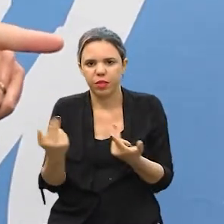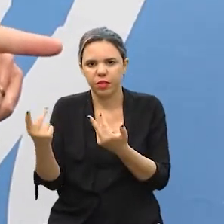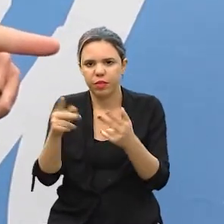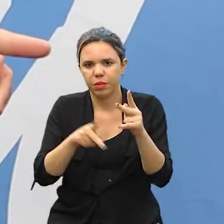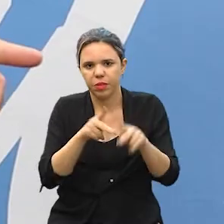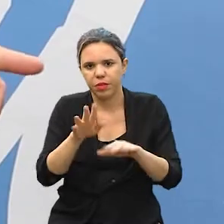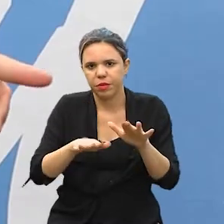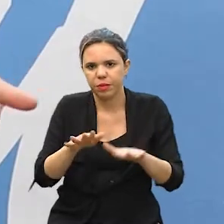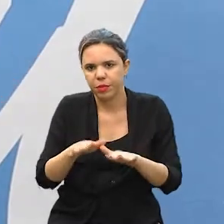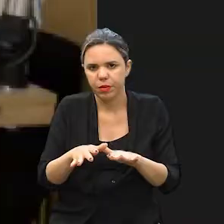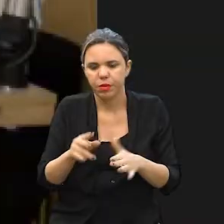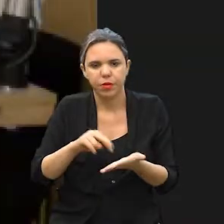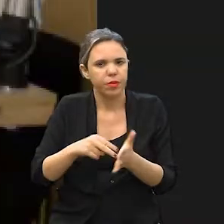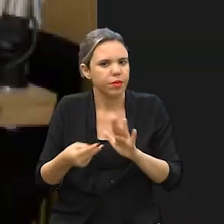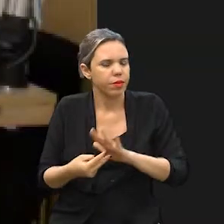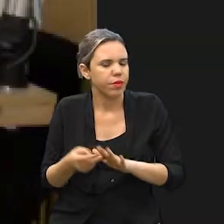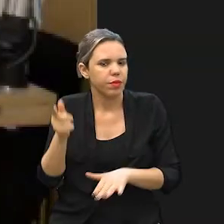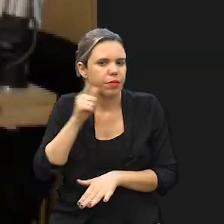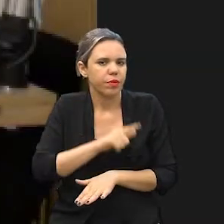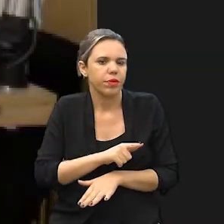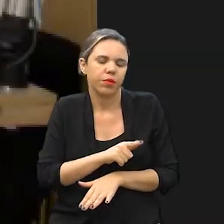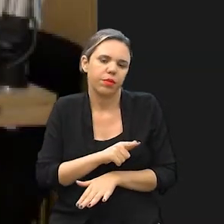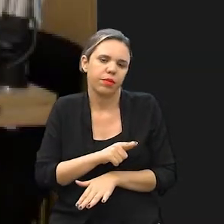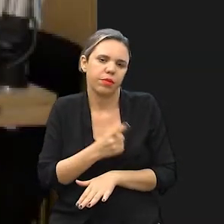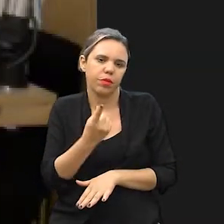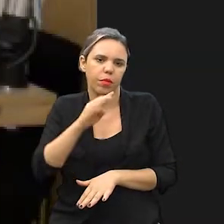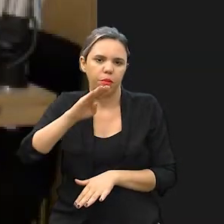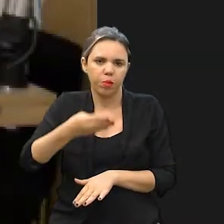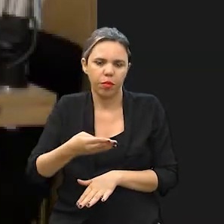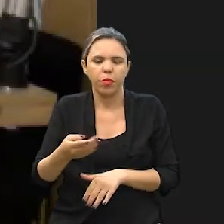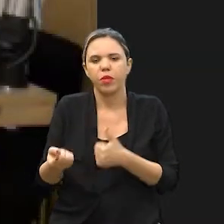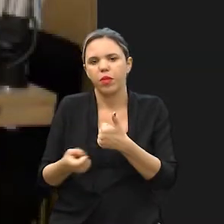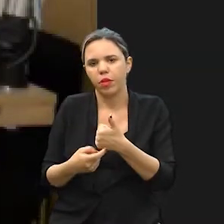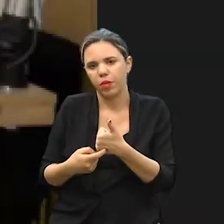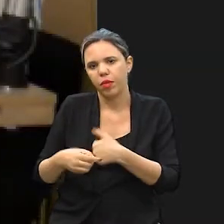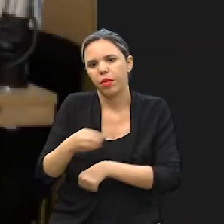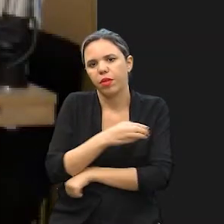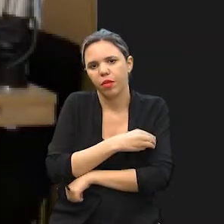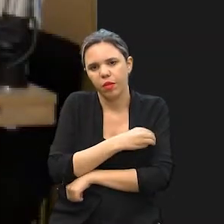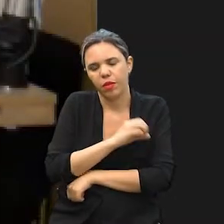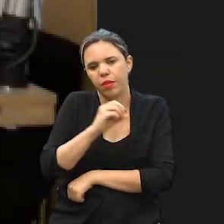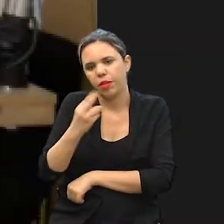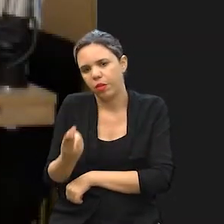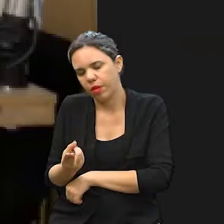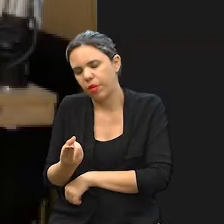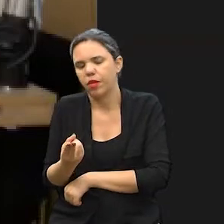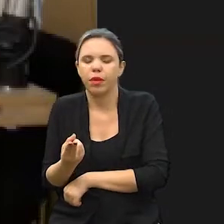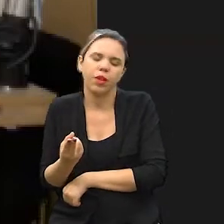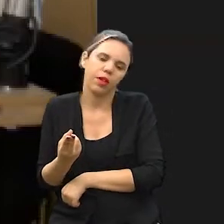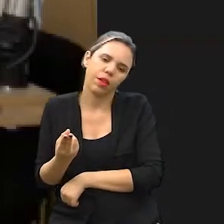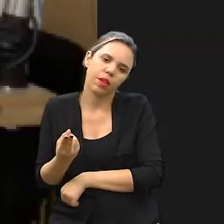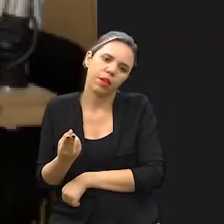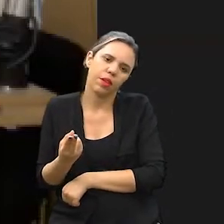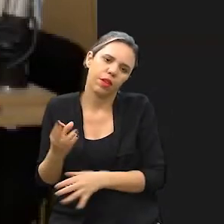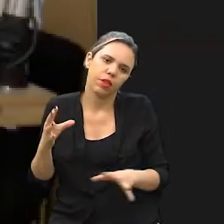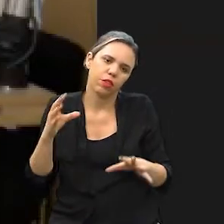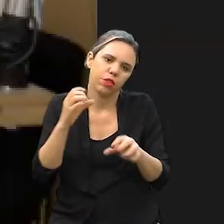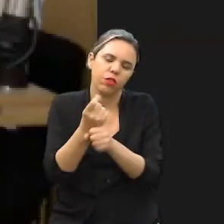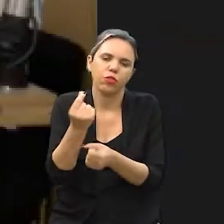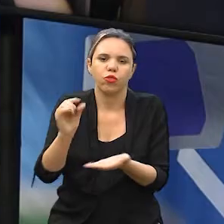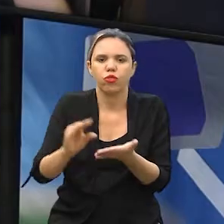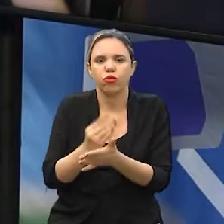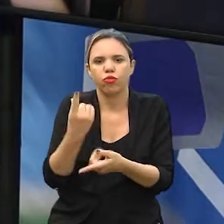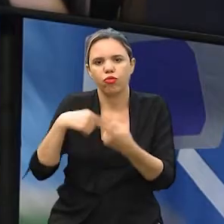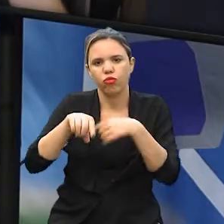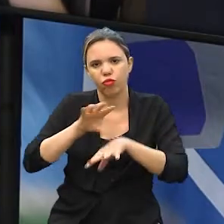né? O sucesso não significa que se você tem 1 bilhão de seguidores ou juntou uma fortuna, o